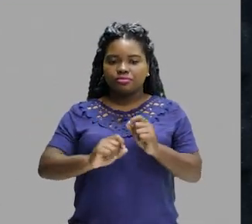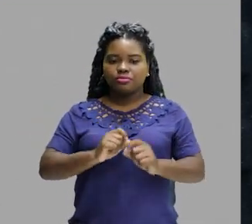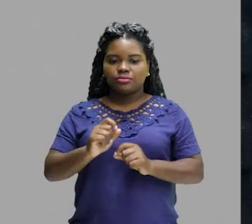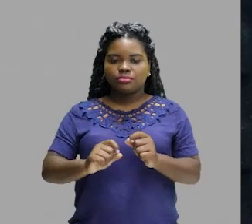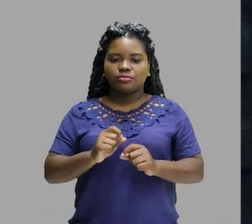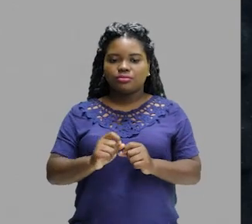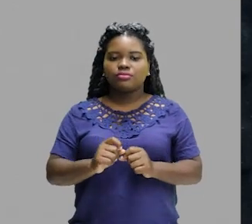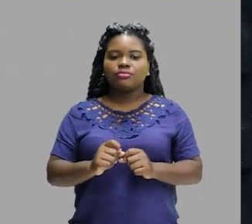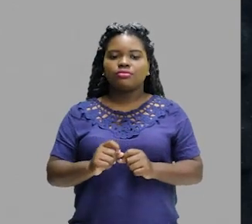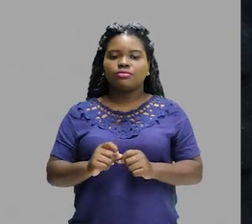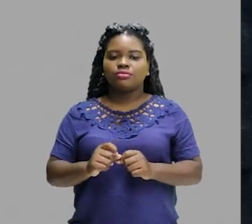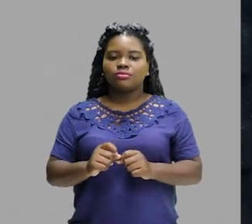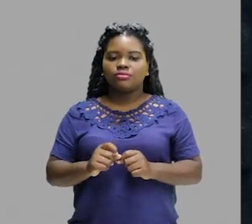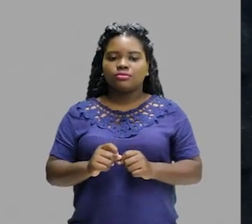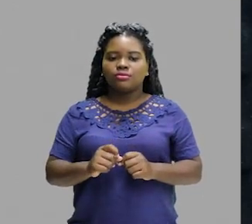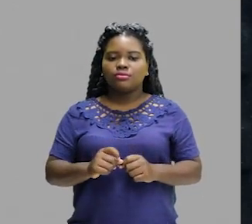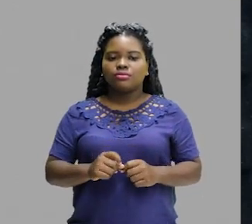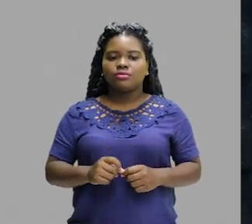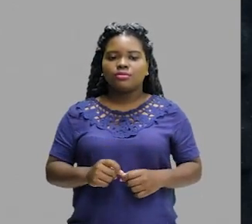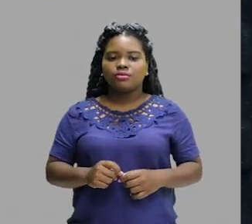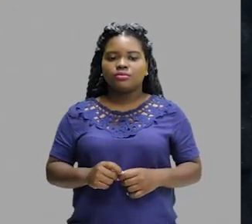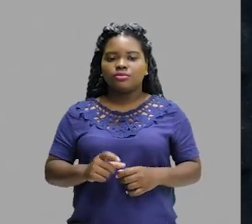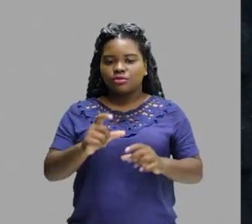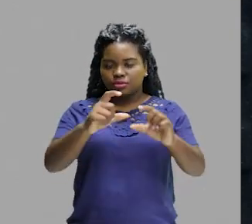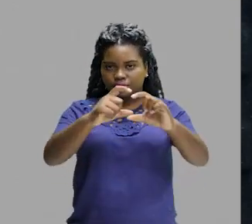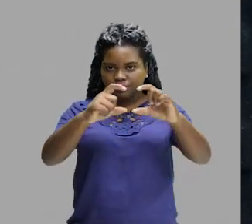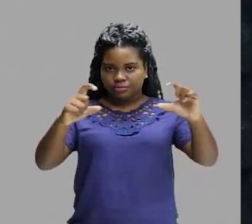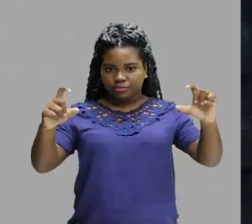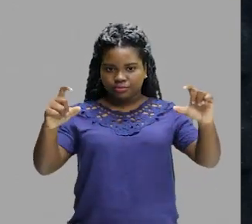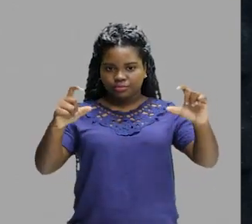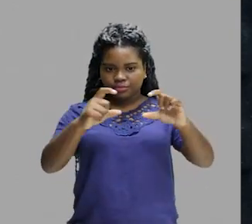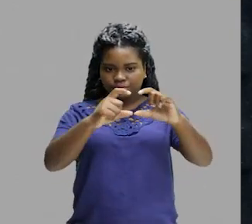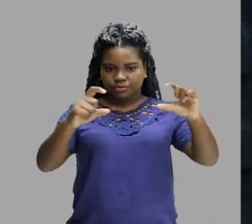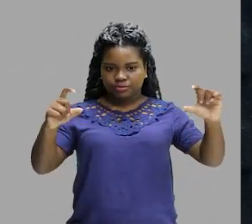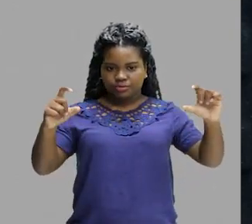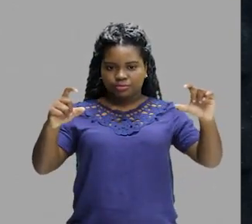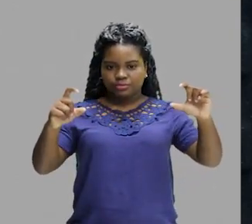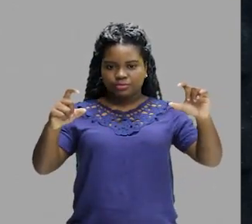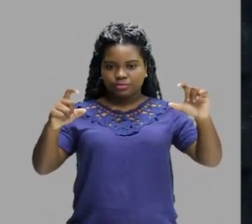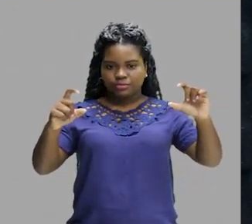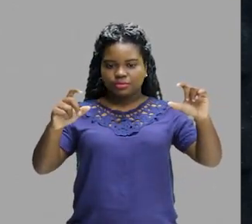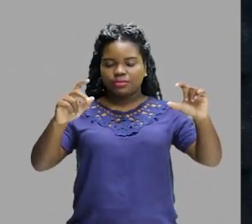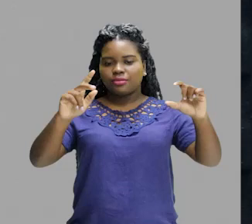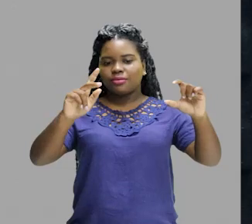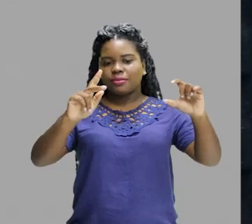perfeito composto, pretérito anterior, pretérito